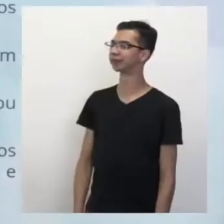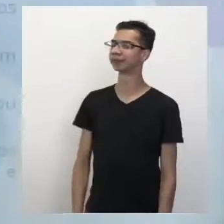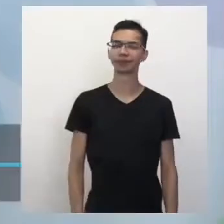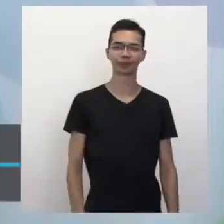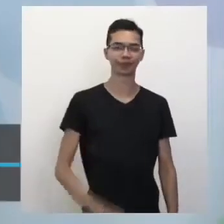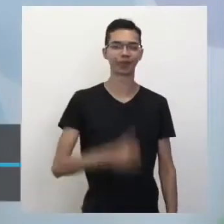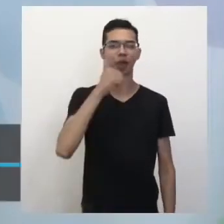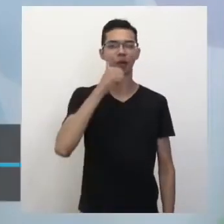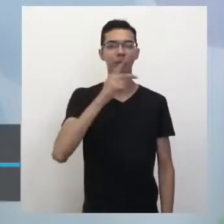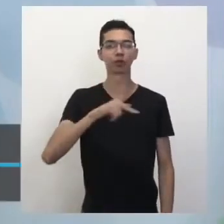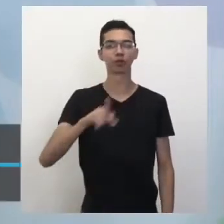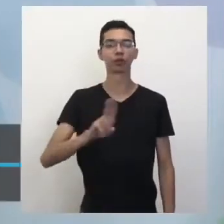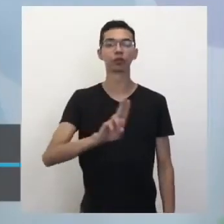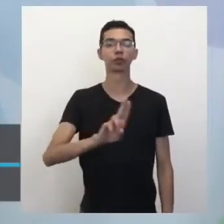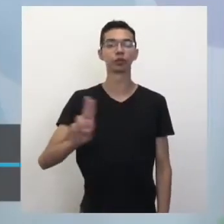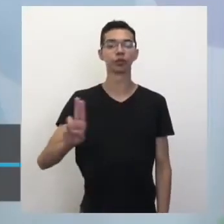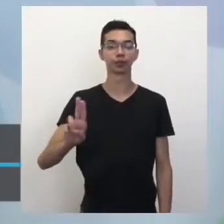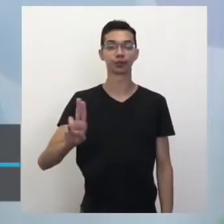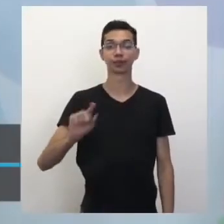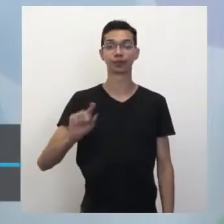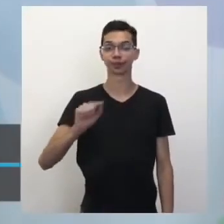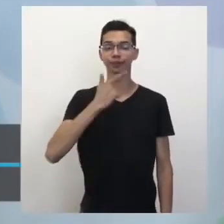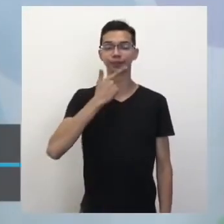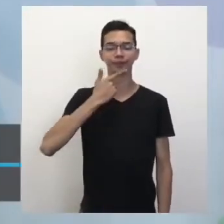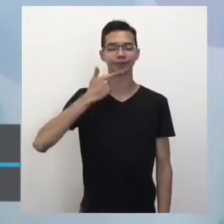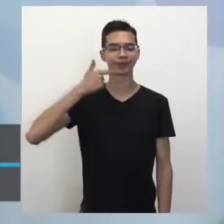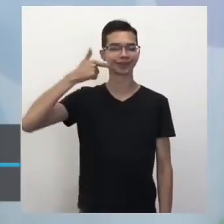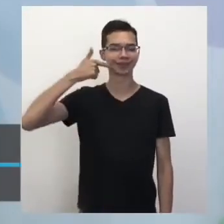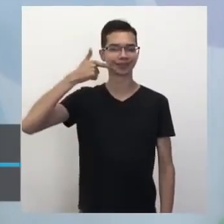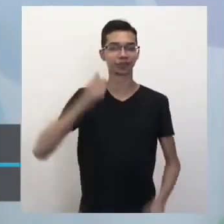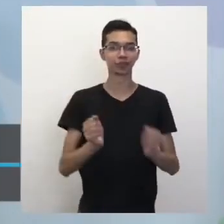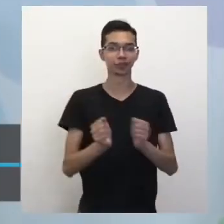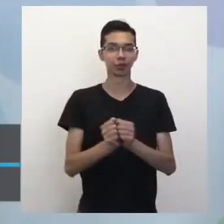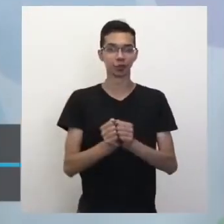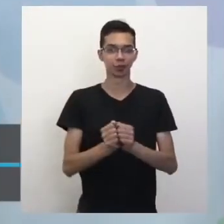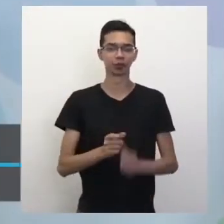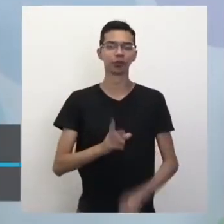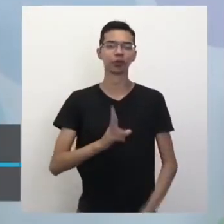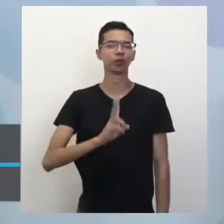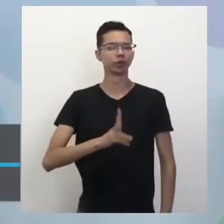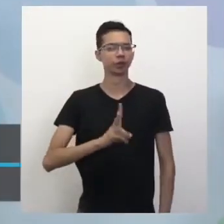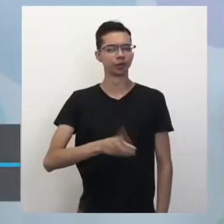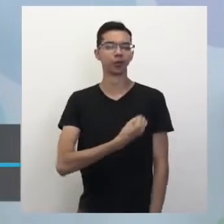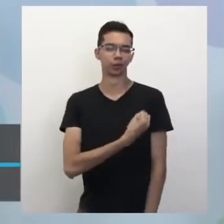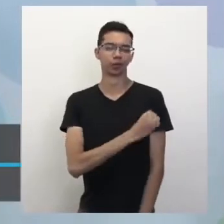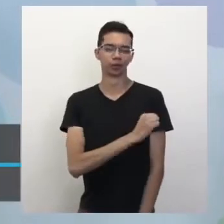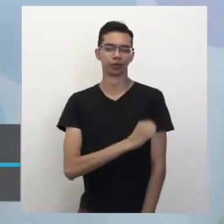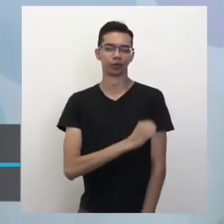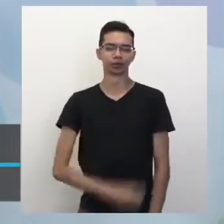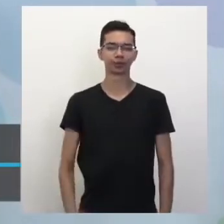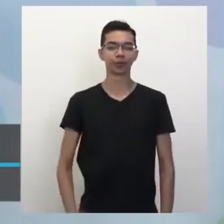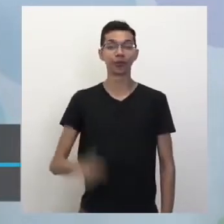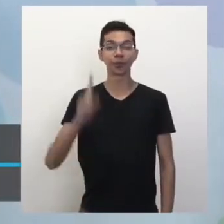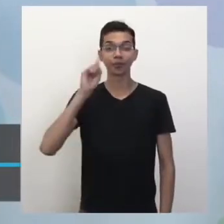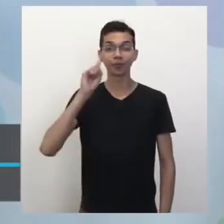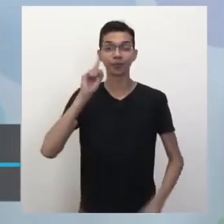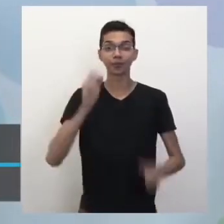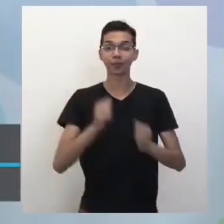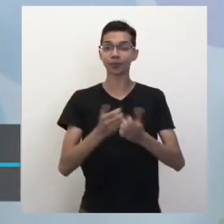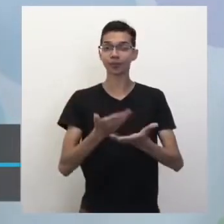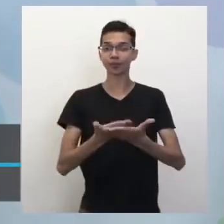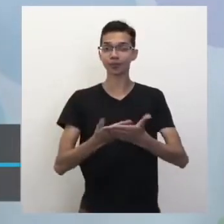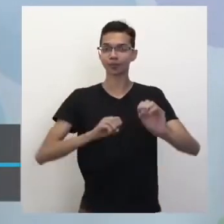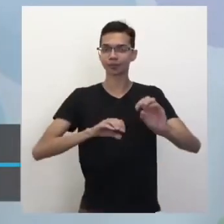A professora Silene, que é a professora titular do oitavo ano, que está com vocês aqui todos os dias, está aqui ao meu lado para ministrar essa aula e eu